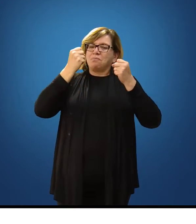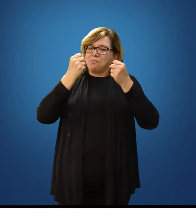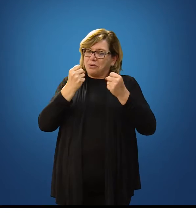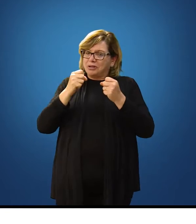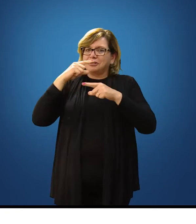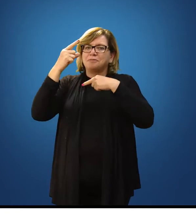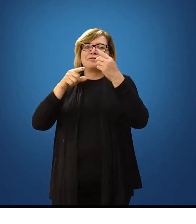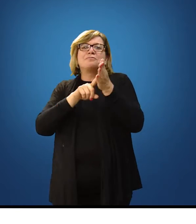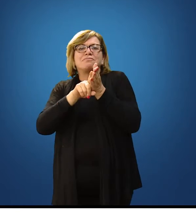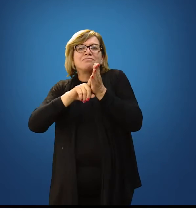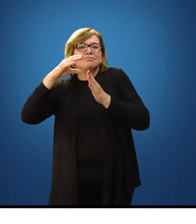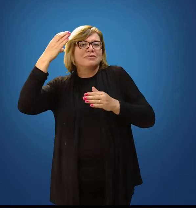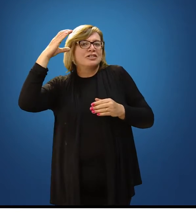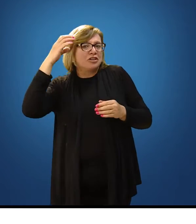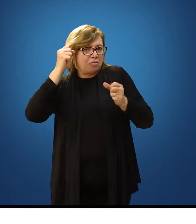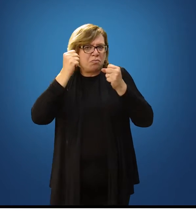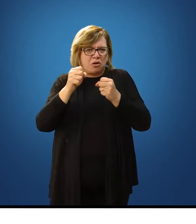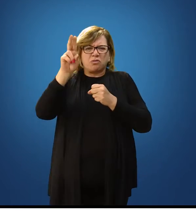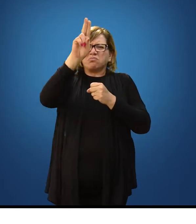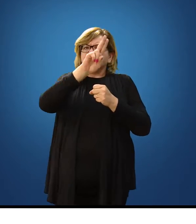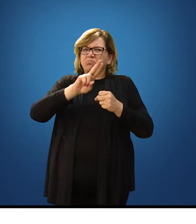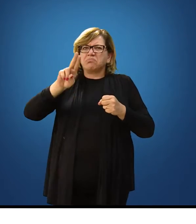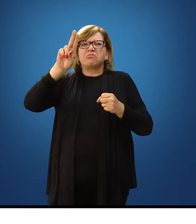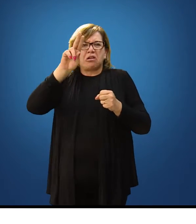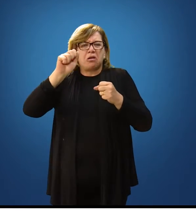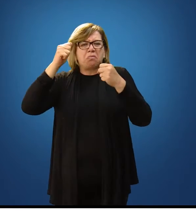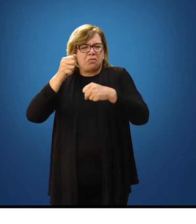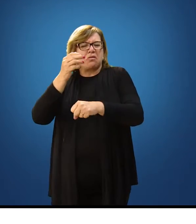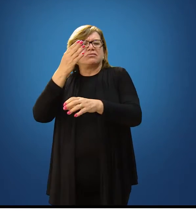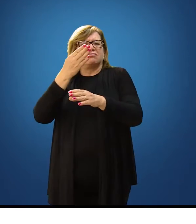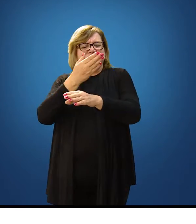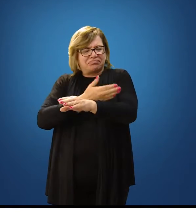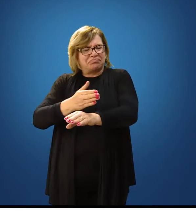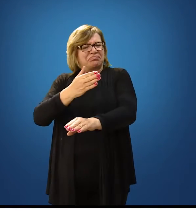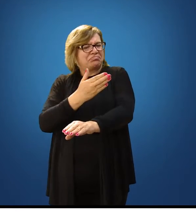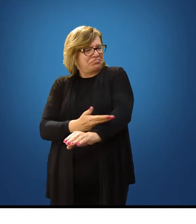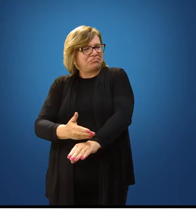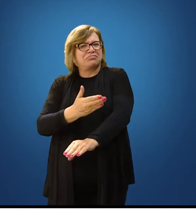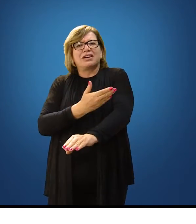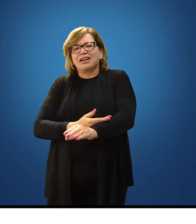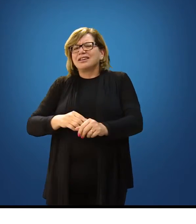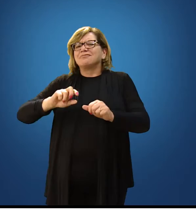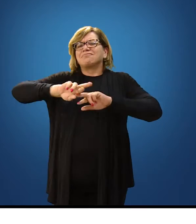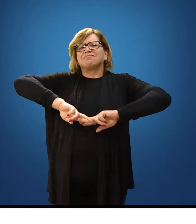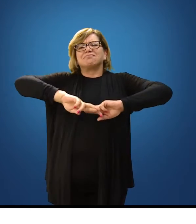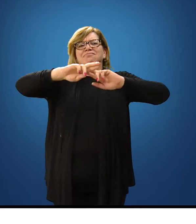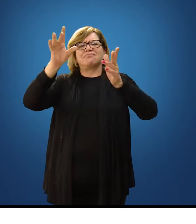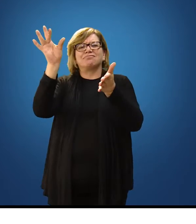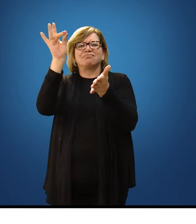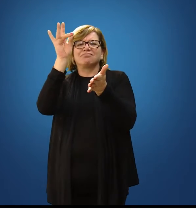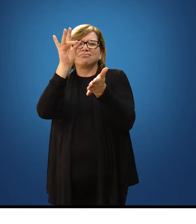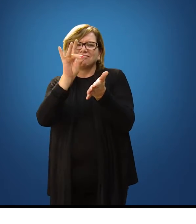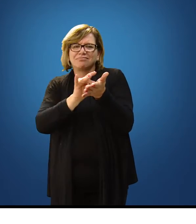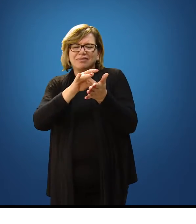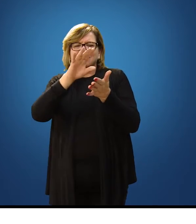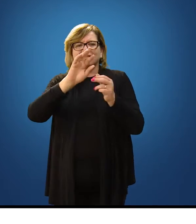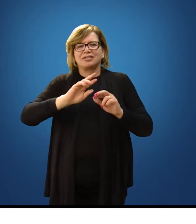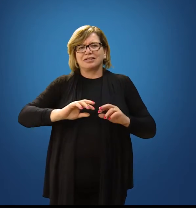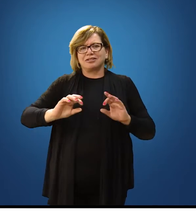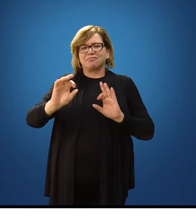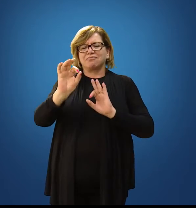pesquisa científica possam ser aplicados em diferentes realidades práticas de pessoas